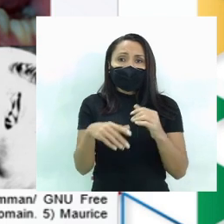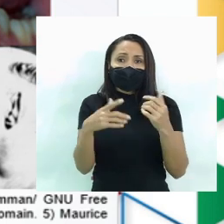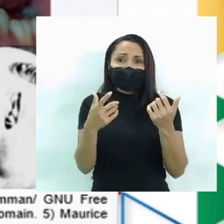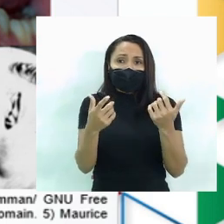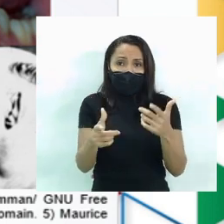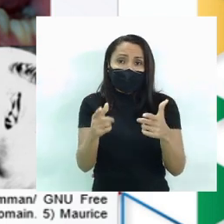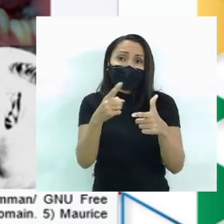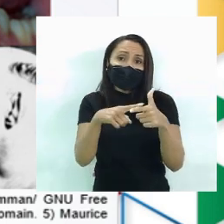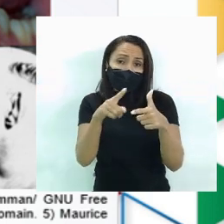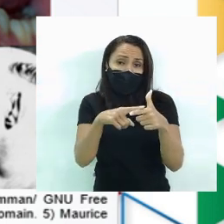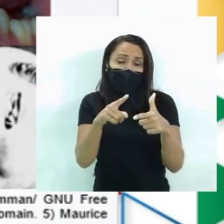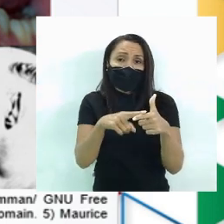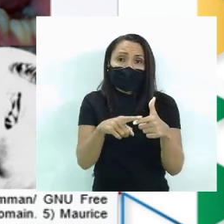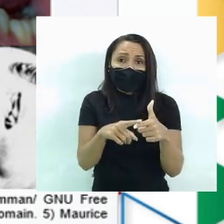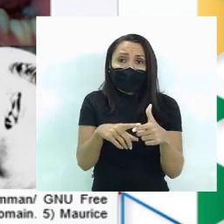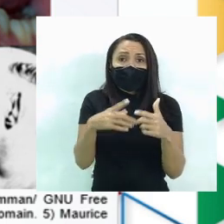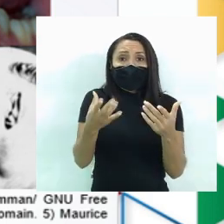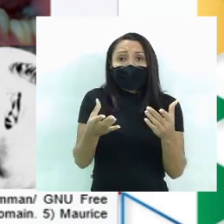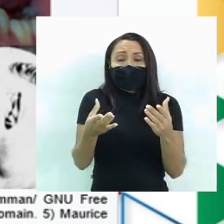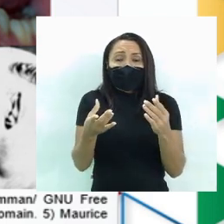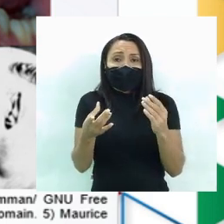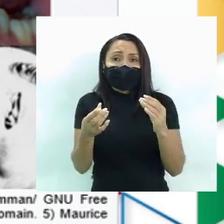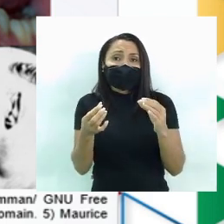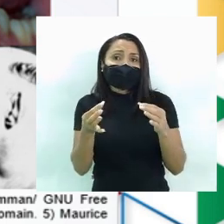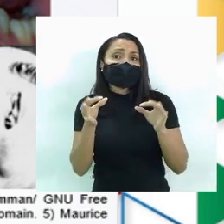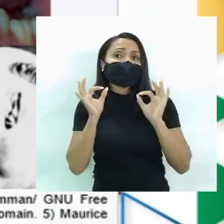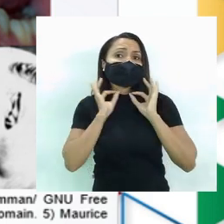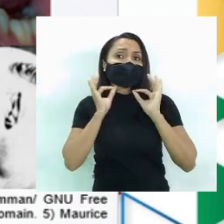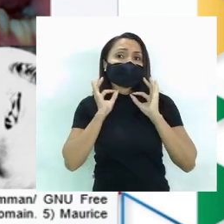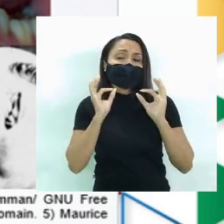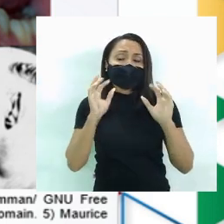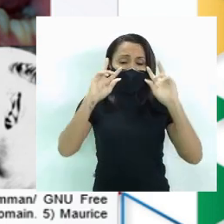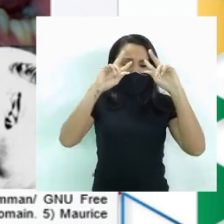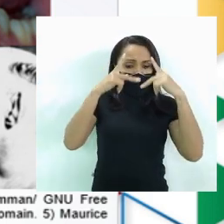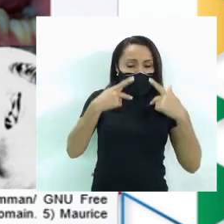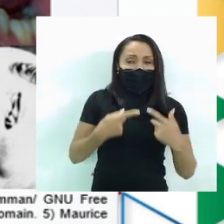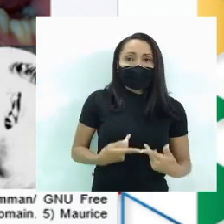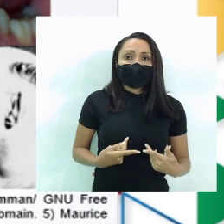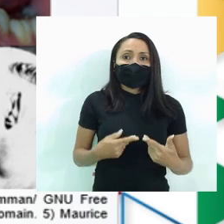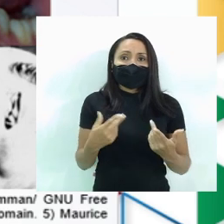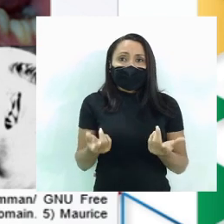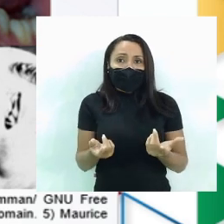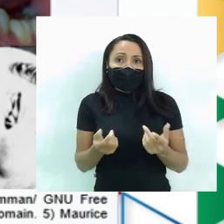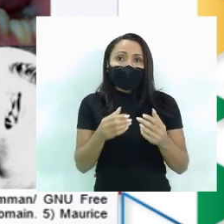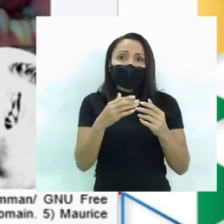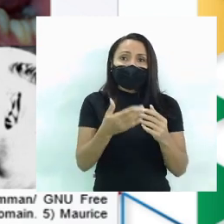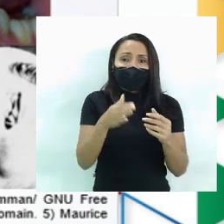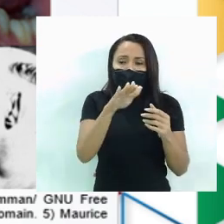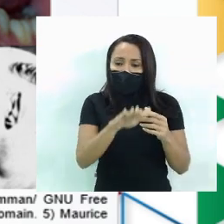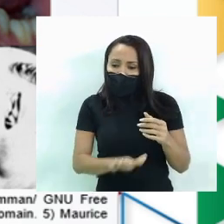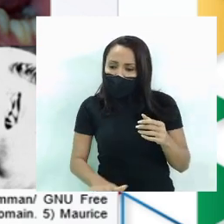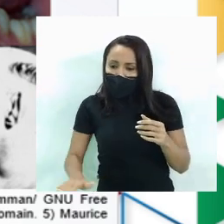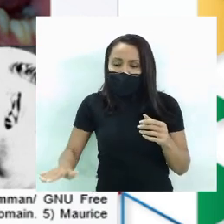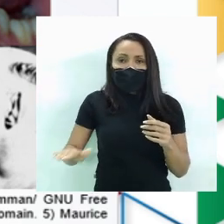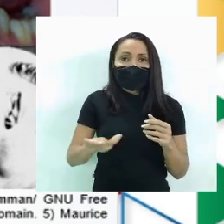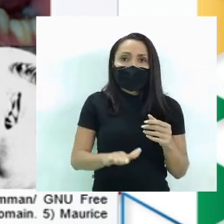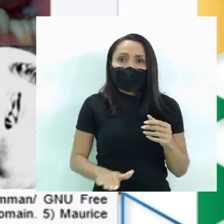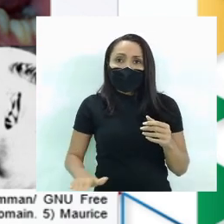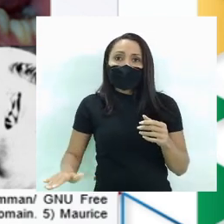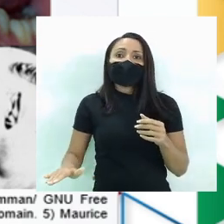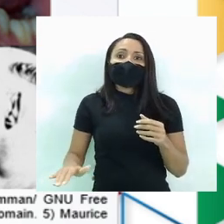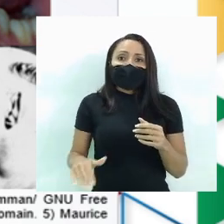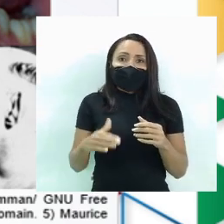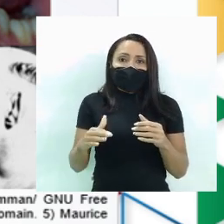que acontecem através das glândulas endócrinas humanas, tá certo? Provocam o nanismo. Então as pessoas elas crescem,